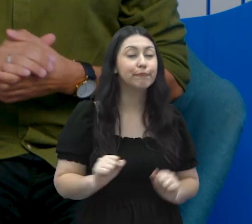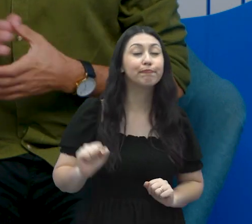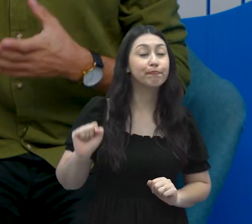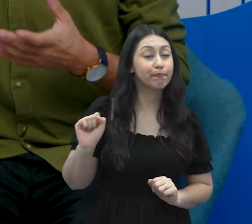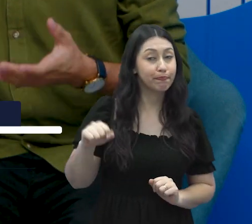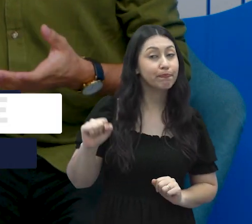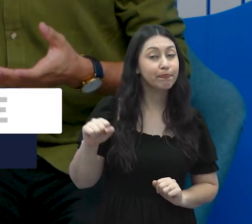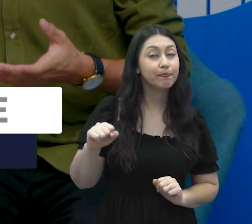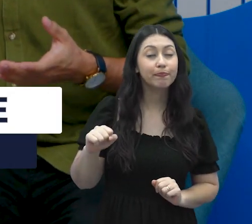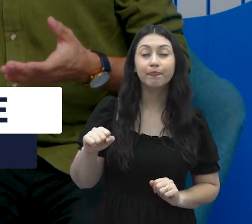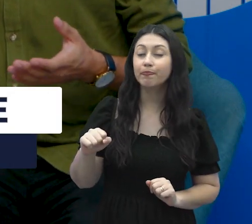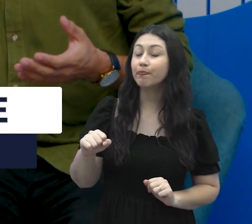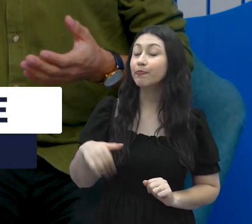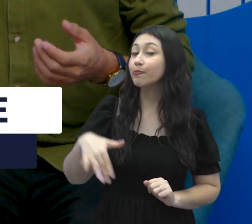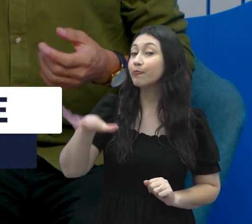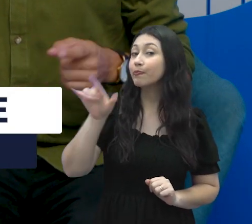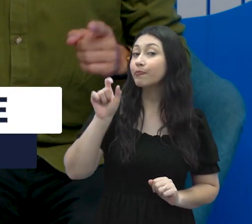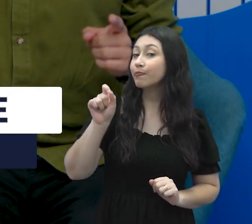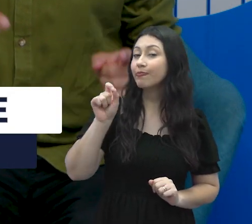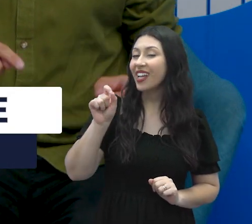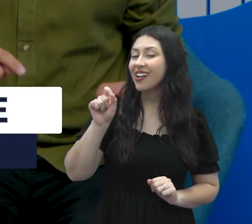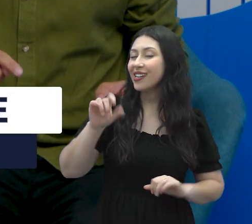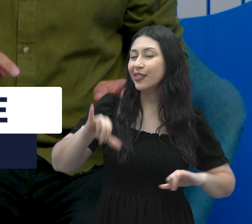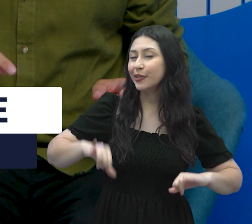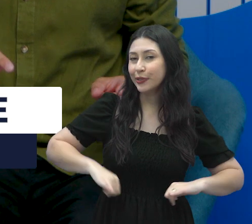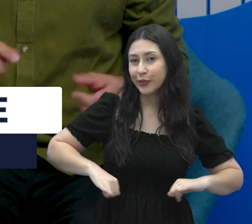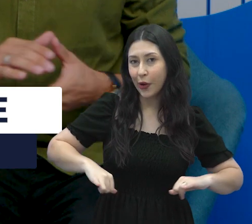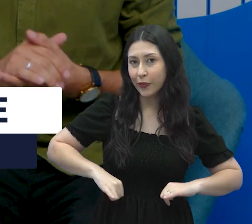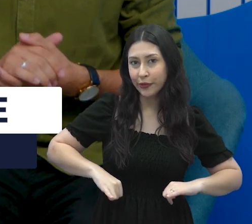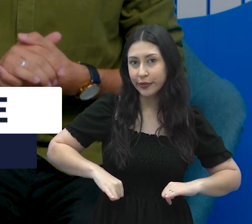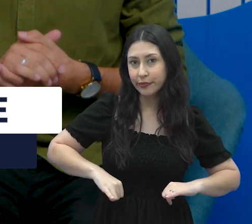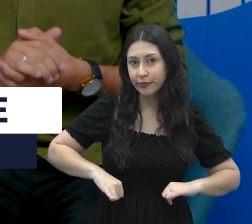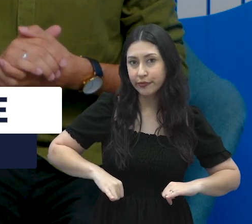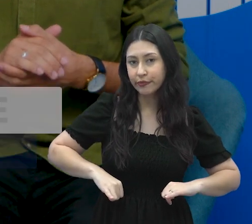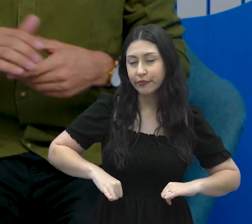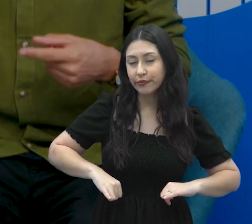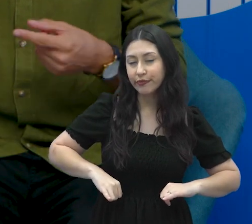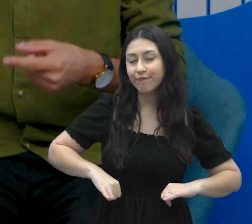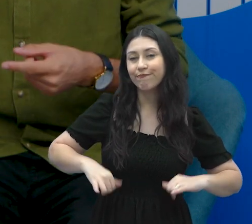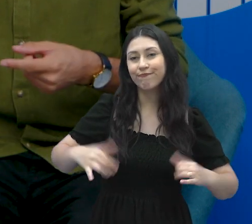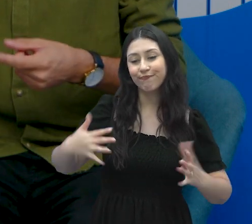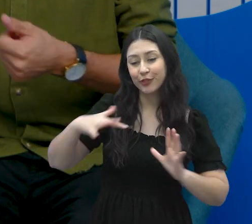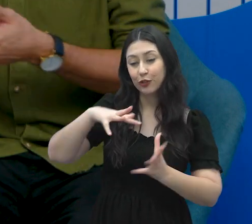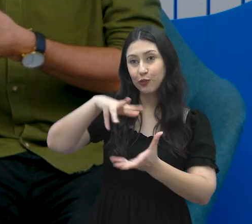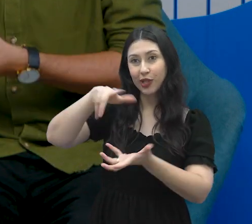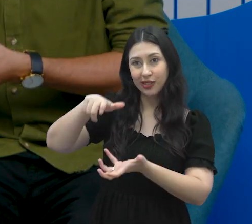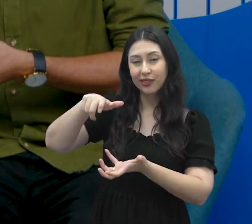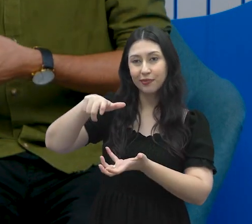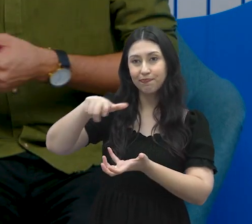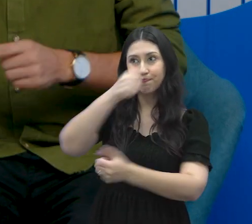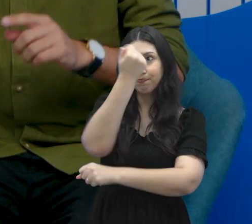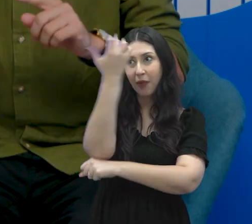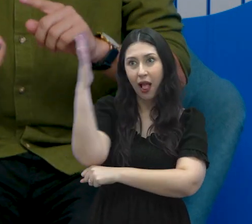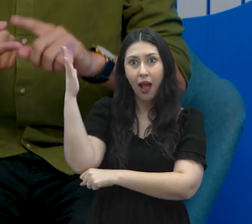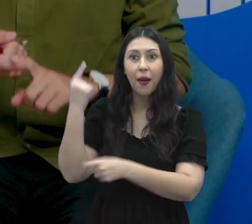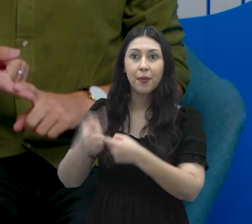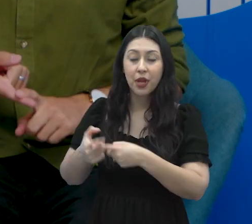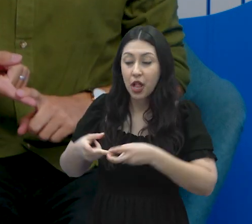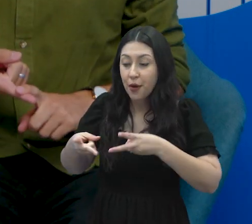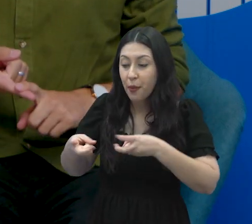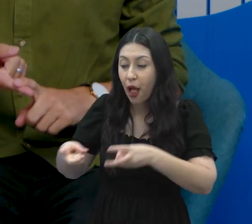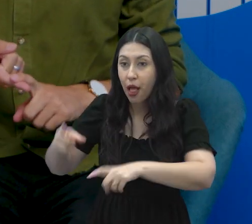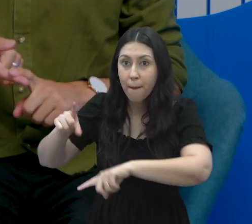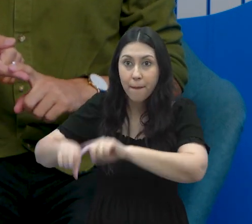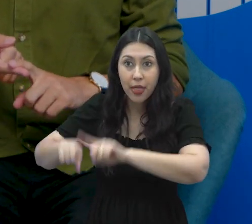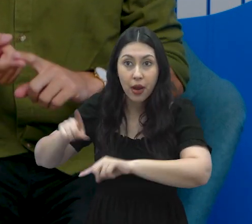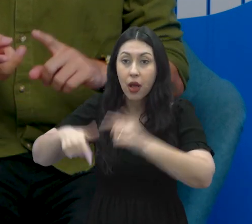Matheus? Pois é, Marvin, e quem também sofre as consequências do consumo em excesso é o planeta. Extração de